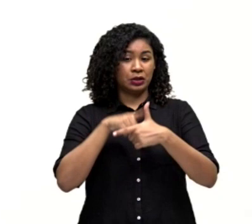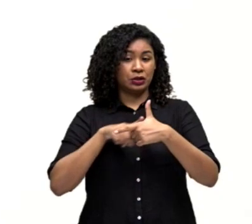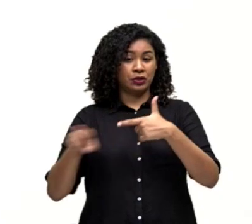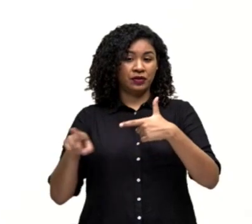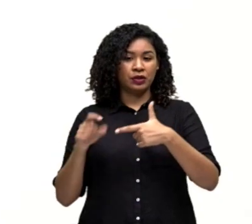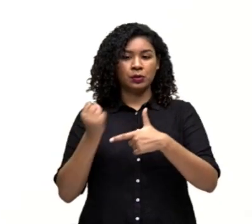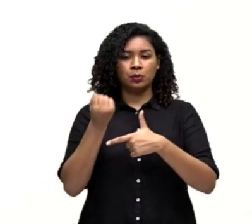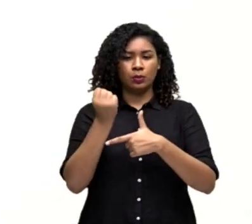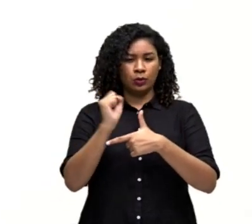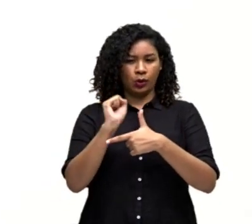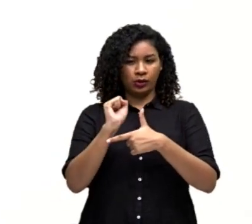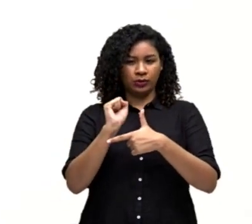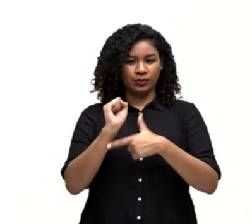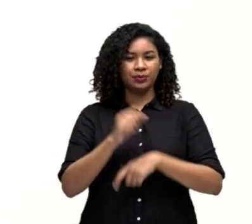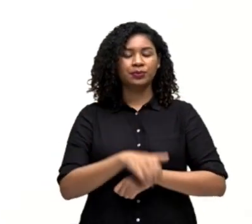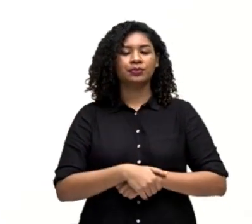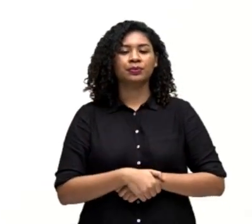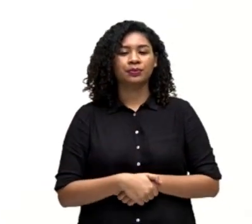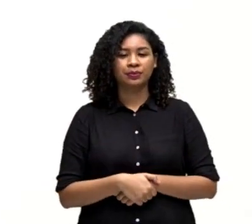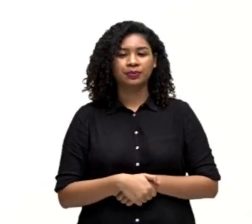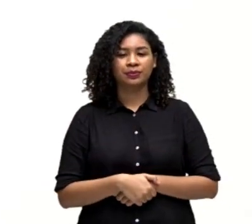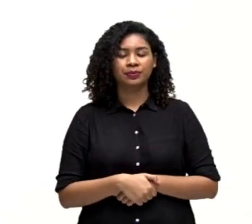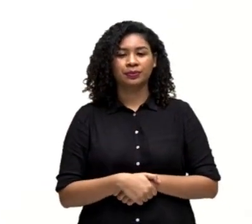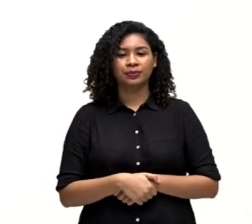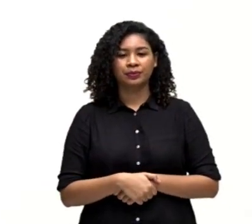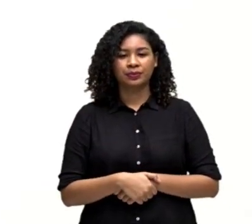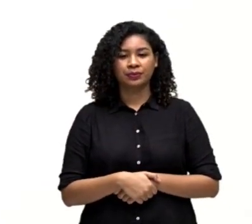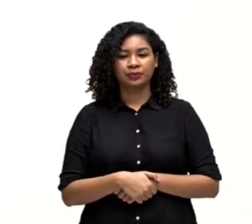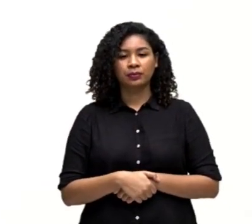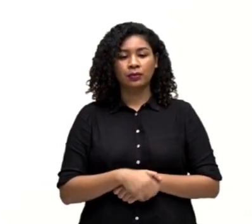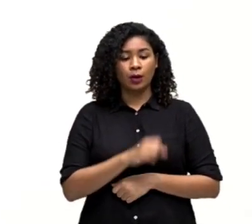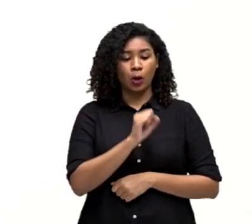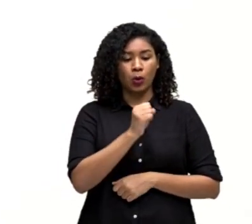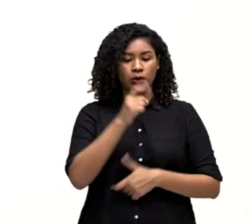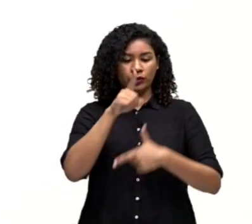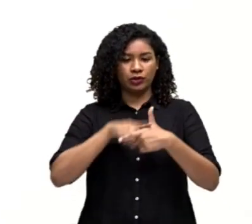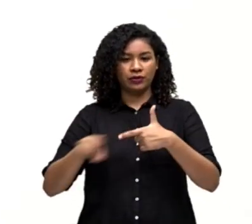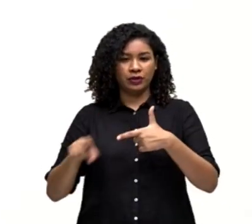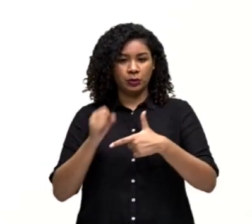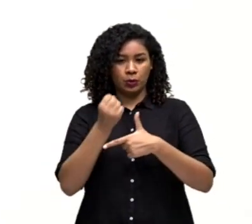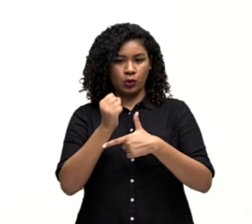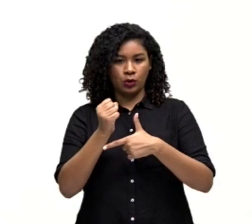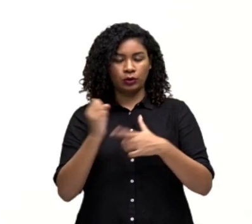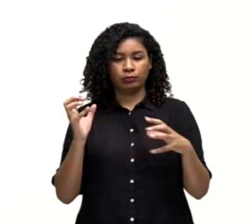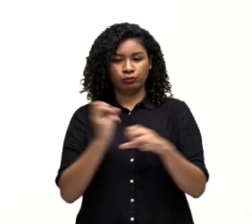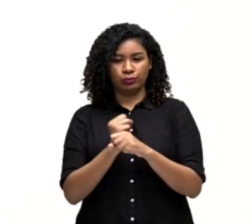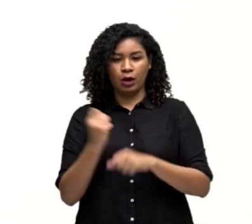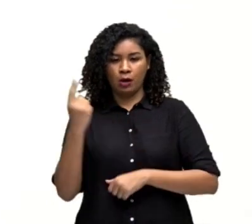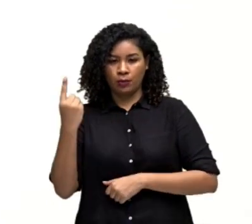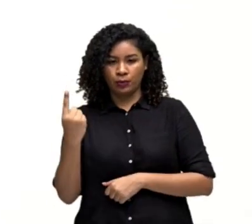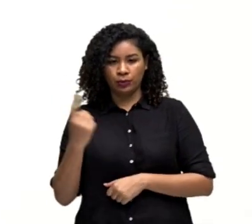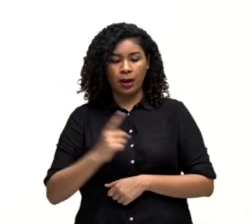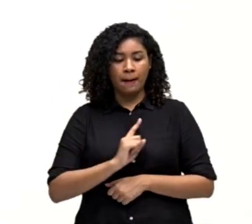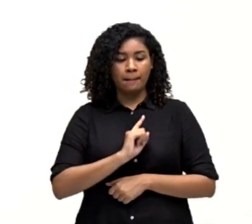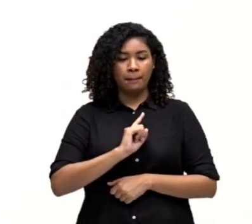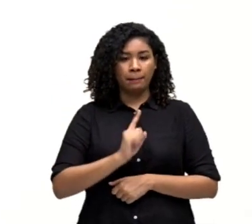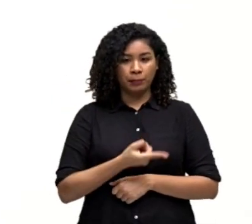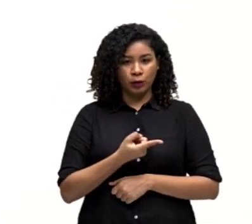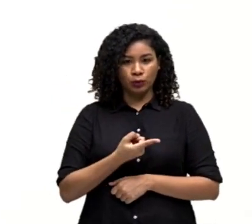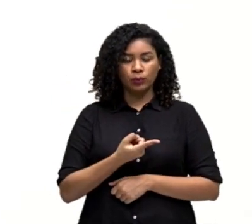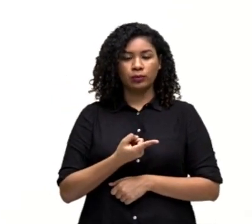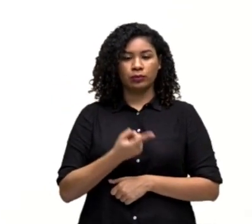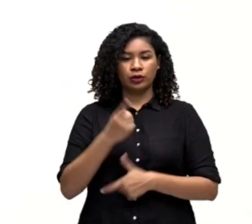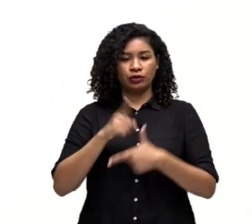dividi-la por 8. E aí, nesse caso, 8 dividido por 8 é igual a 1, e 1000 dividido por